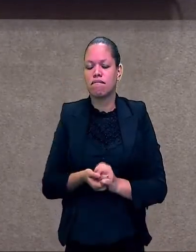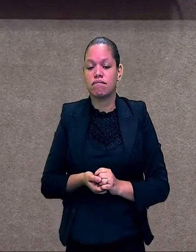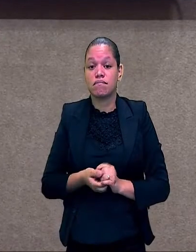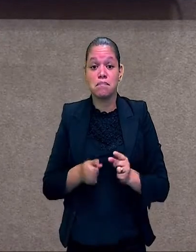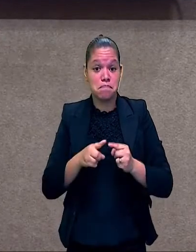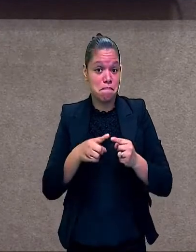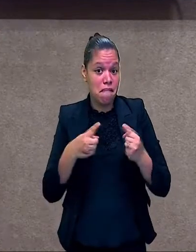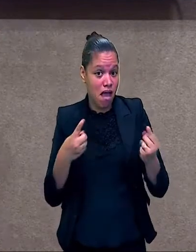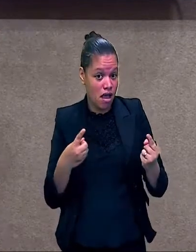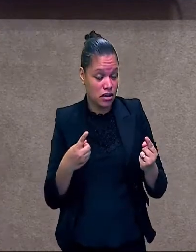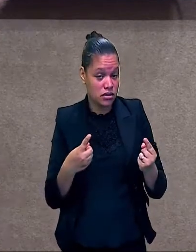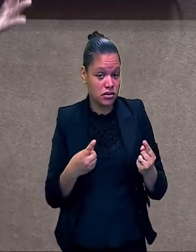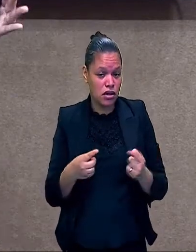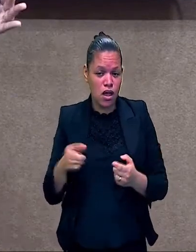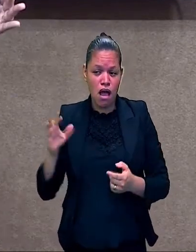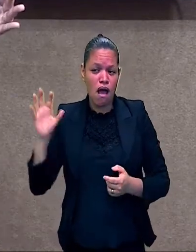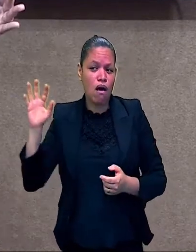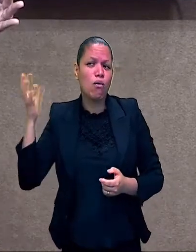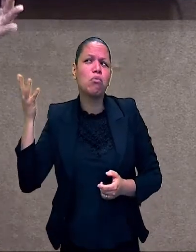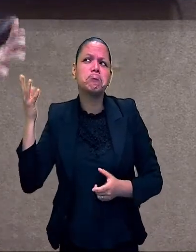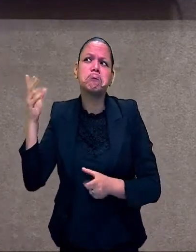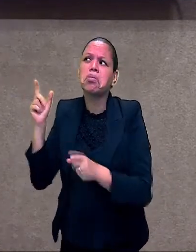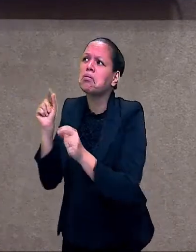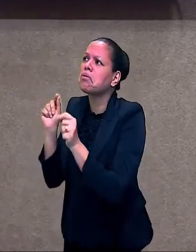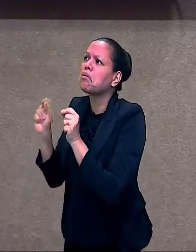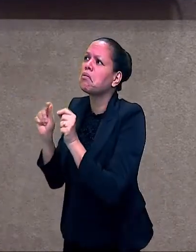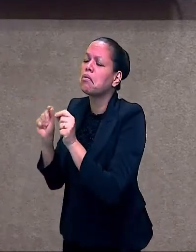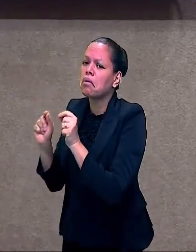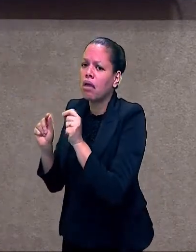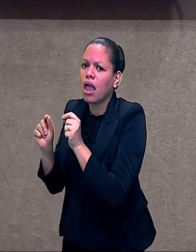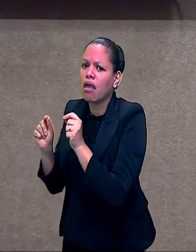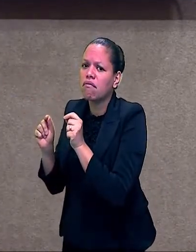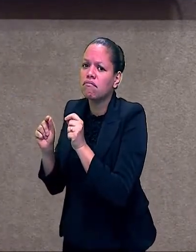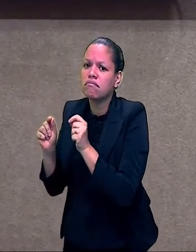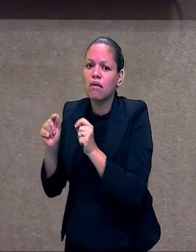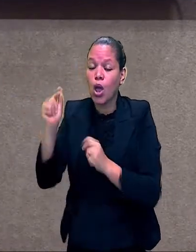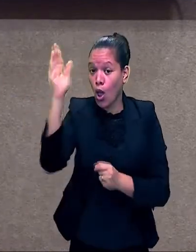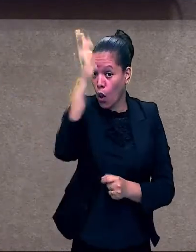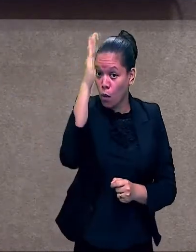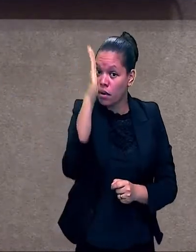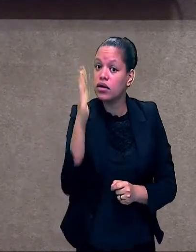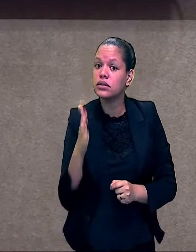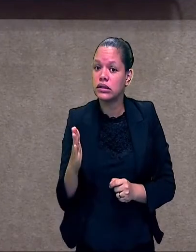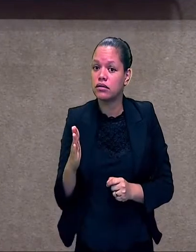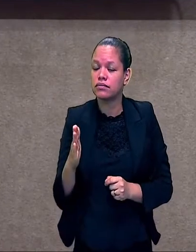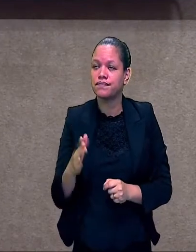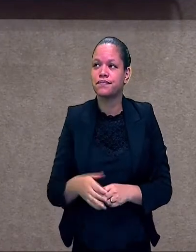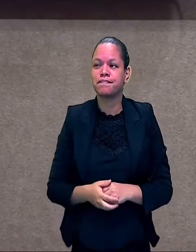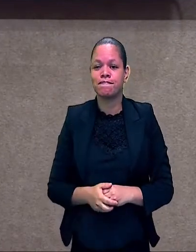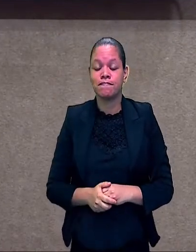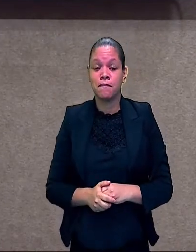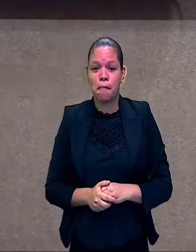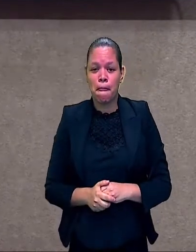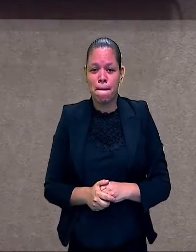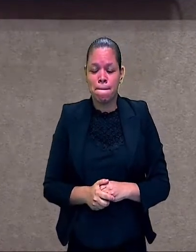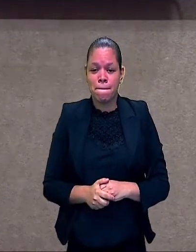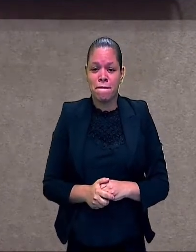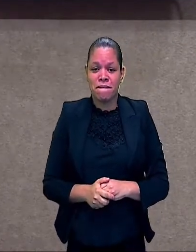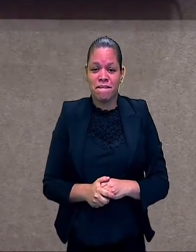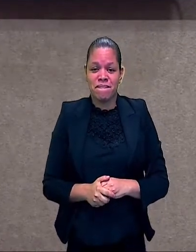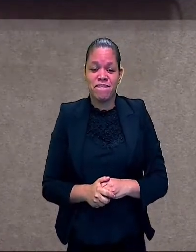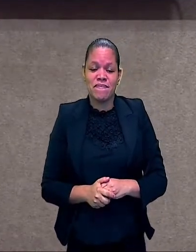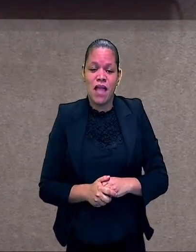Brasil? País muito grande, eles chegaram ali em um porto, e se alguém viesse lá por trás